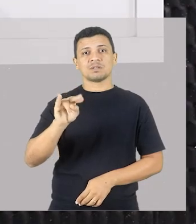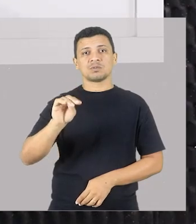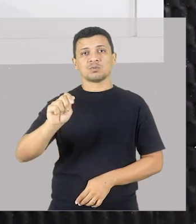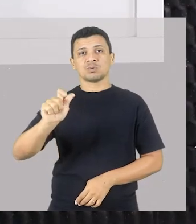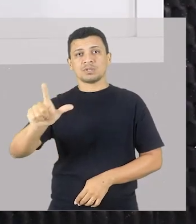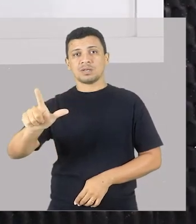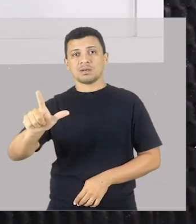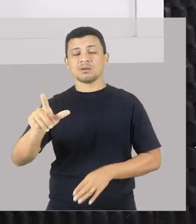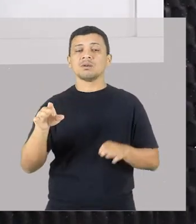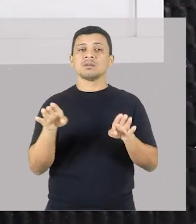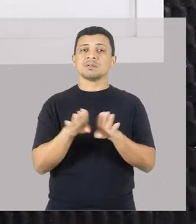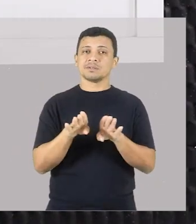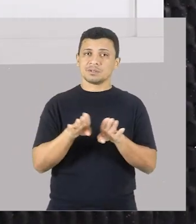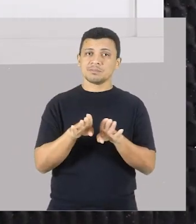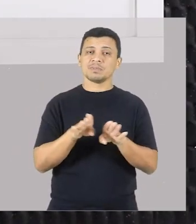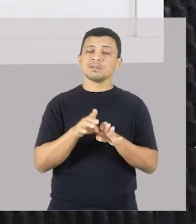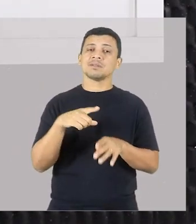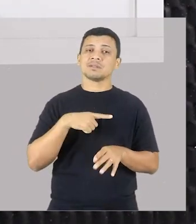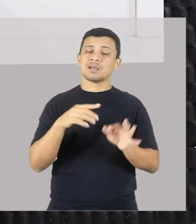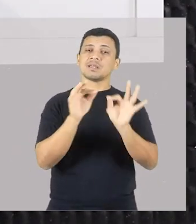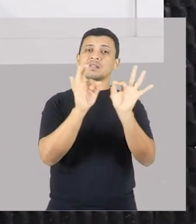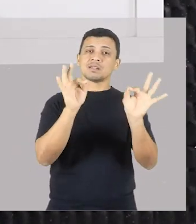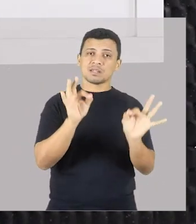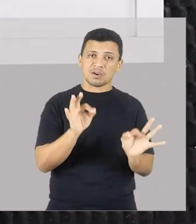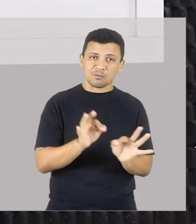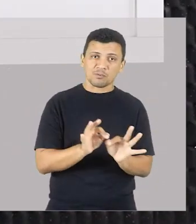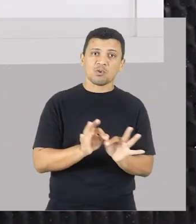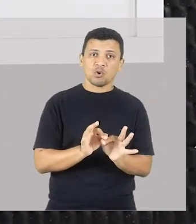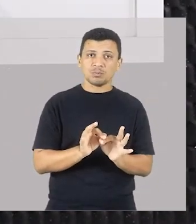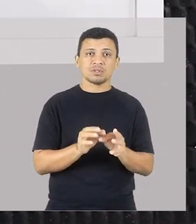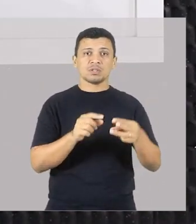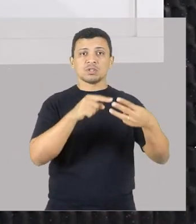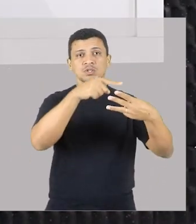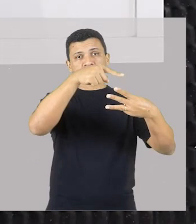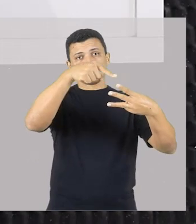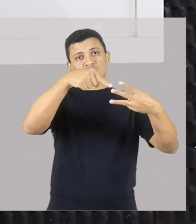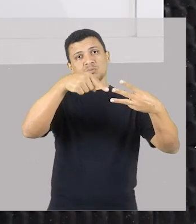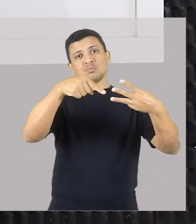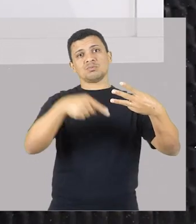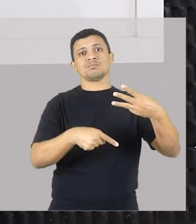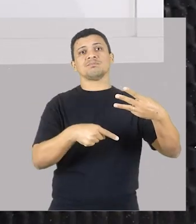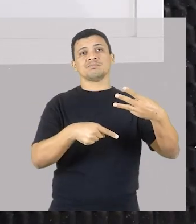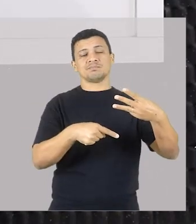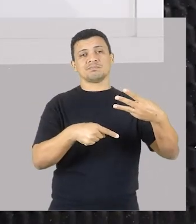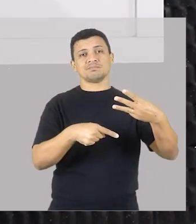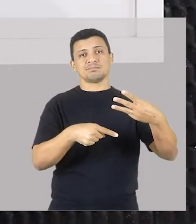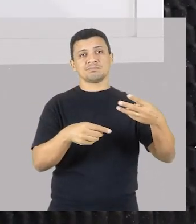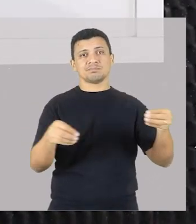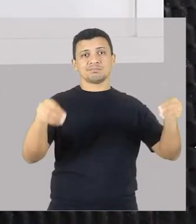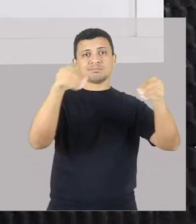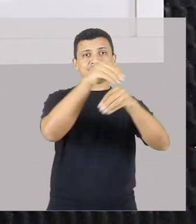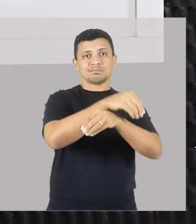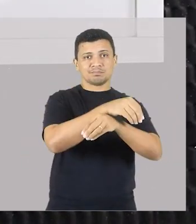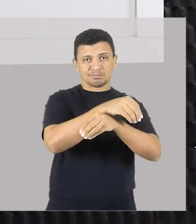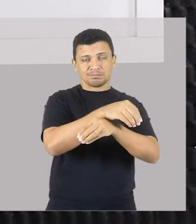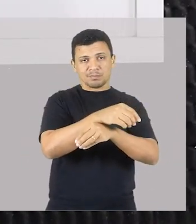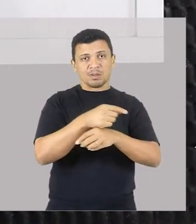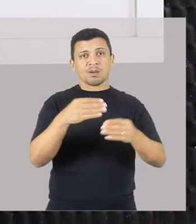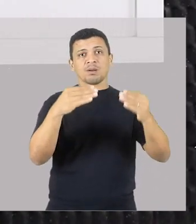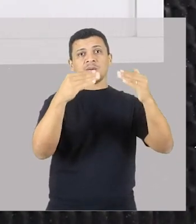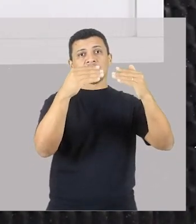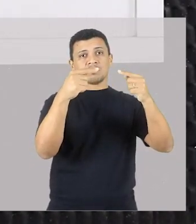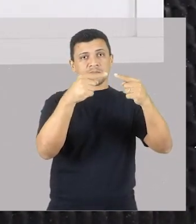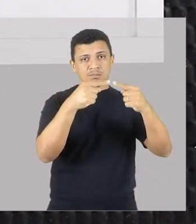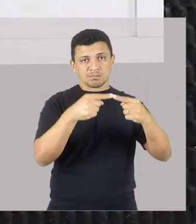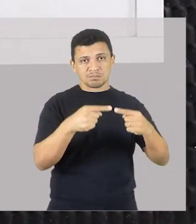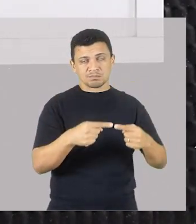ele vai entrar nas fórmulas de permutação, nas fórmulas de arranjo, nas fórmulas de combinação. Então a gente tem que lembrar disso aí, ó. Então,